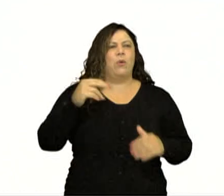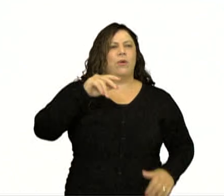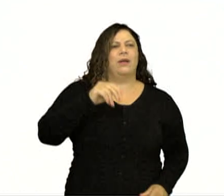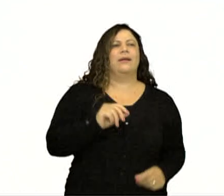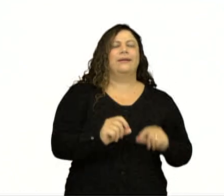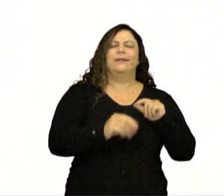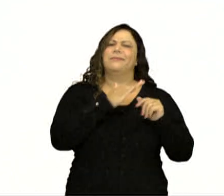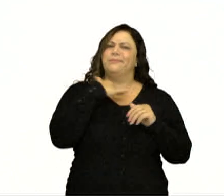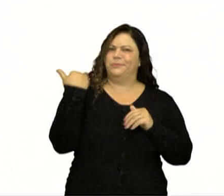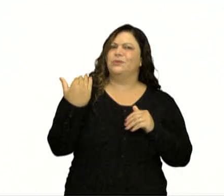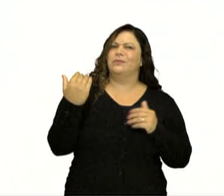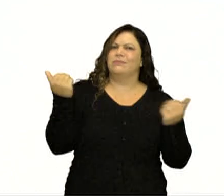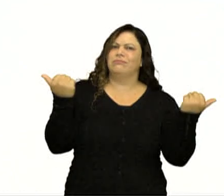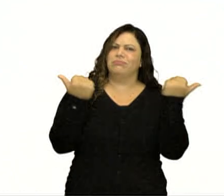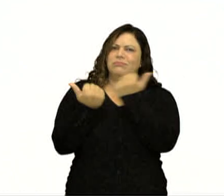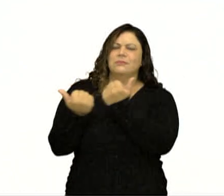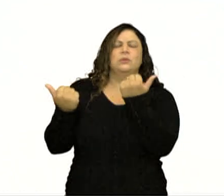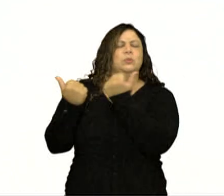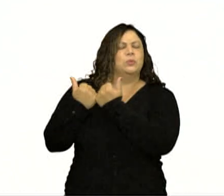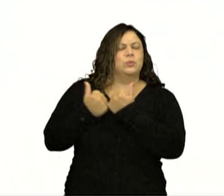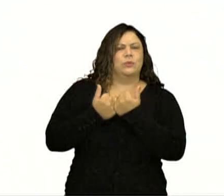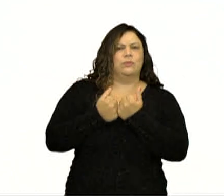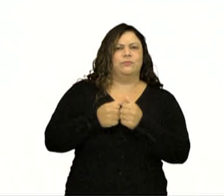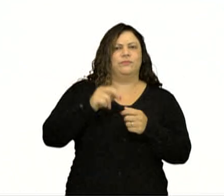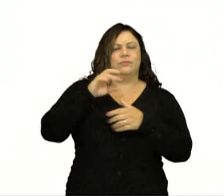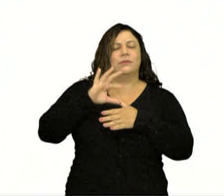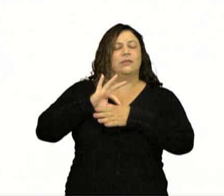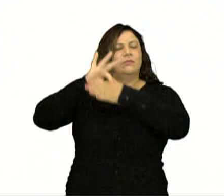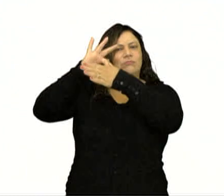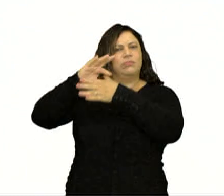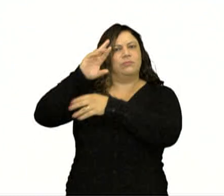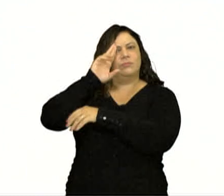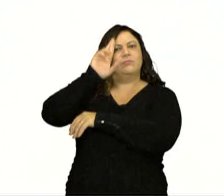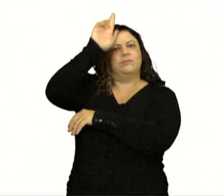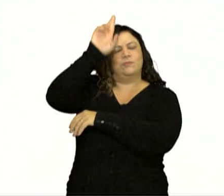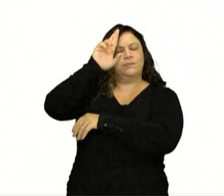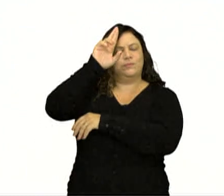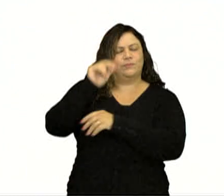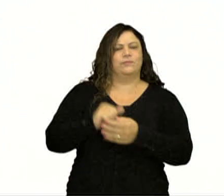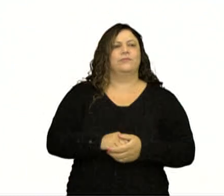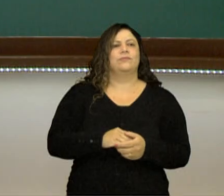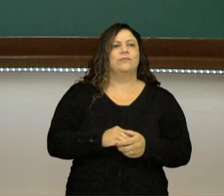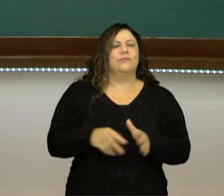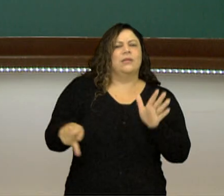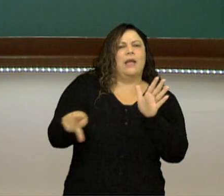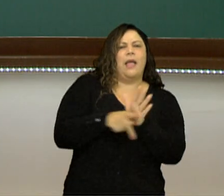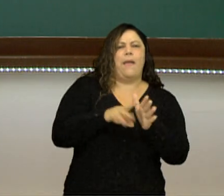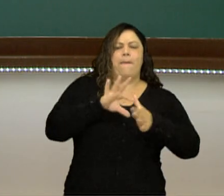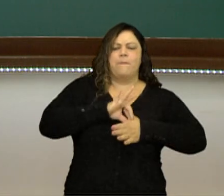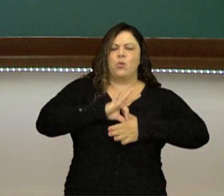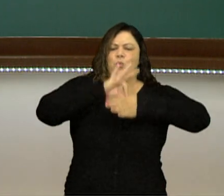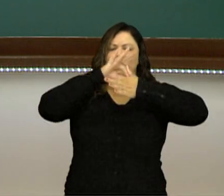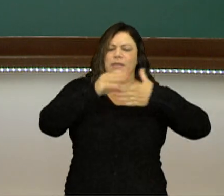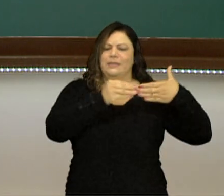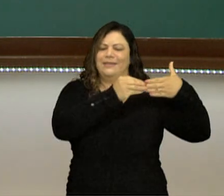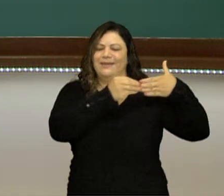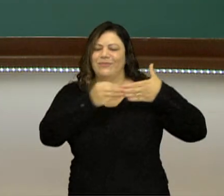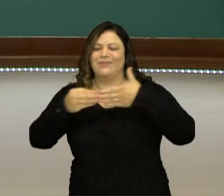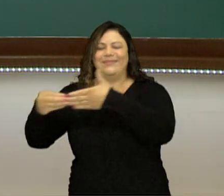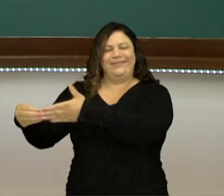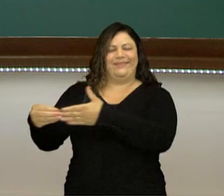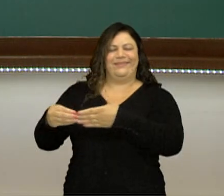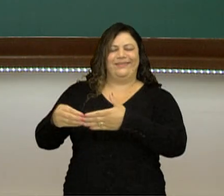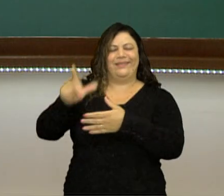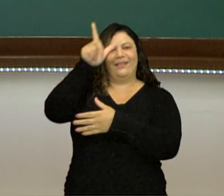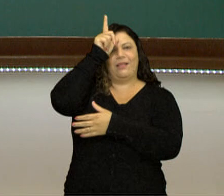os cargos de chefe de governo e chefe de Estado. Então ele se declara o Führer, o líder, o guia, aquele que vai liderar a